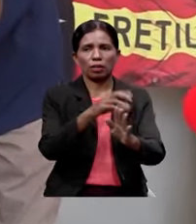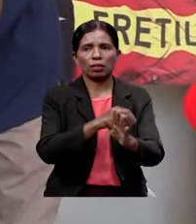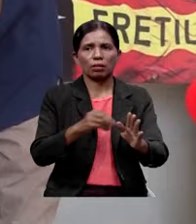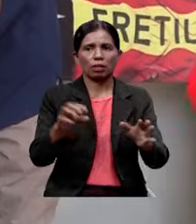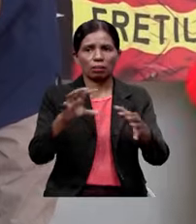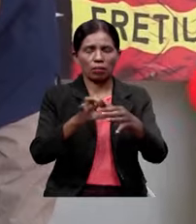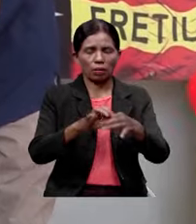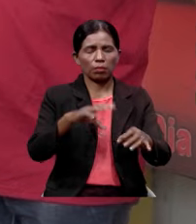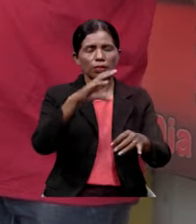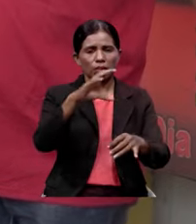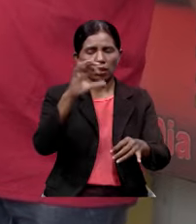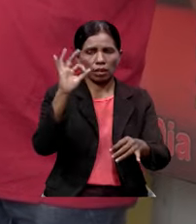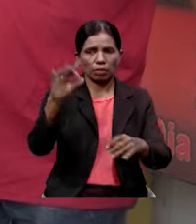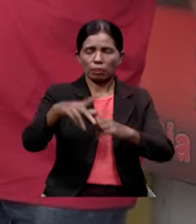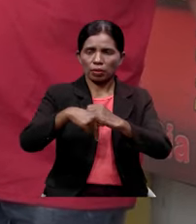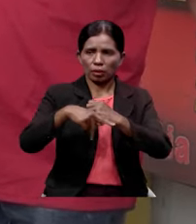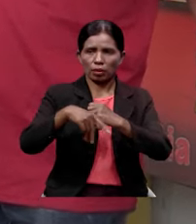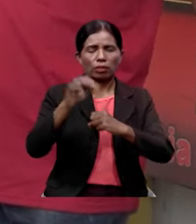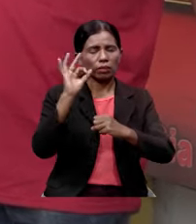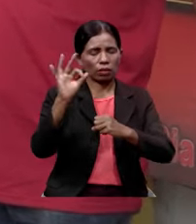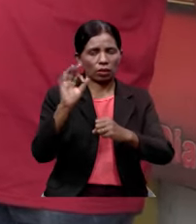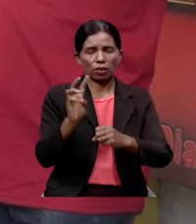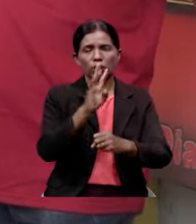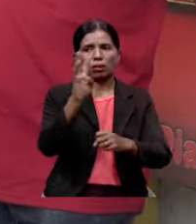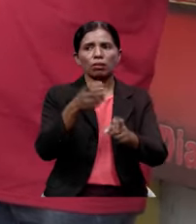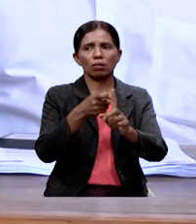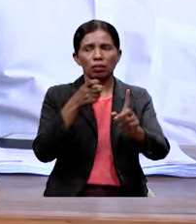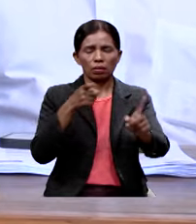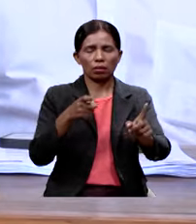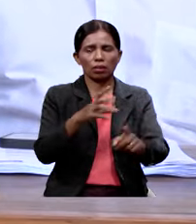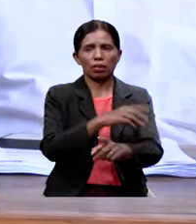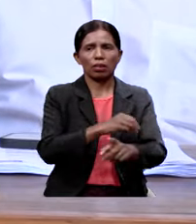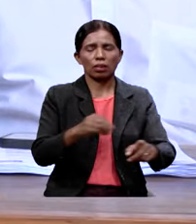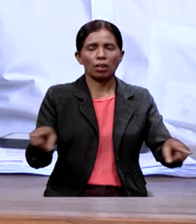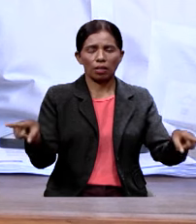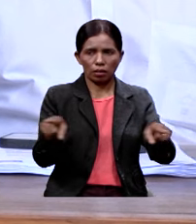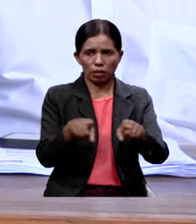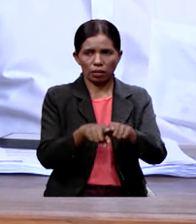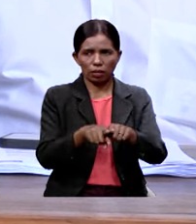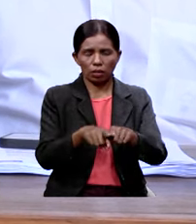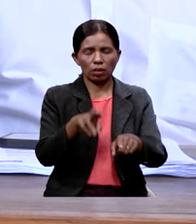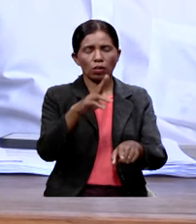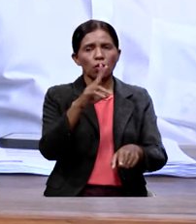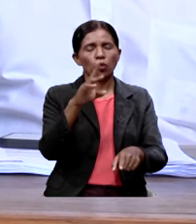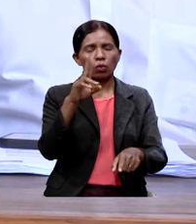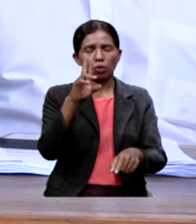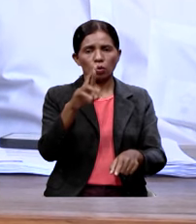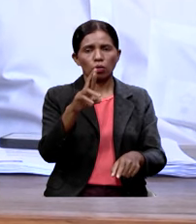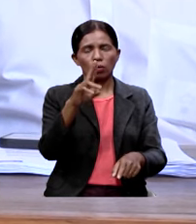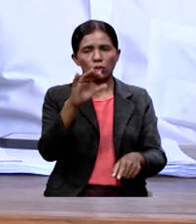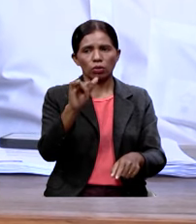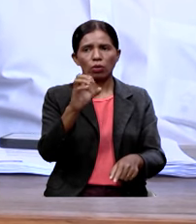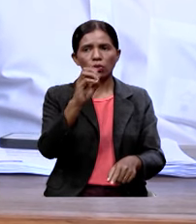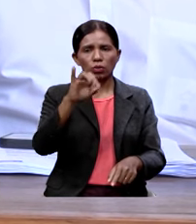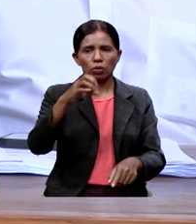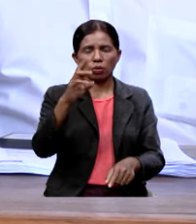ex-membro do Comitê Central Partido Fretilin, quarta nele, russi figura principal Sira Hanessan, Rui Maria de Araújo, Osório